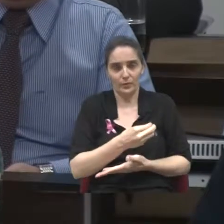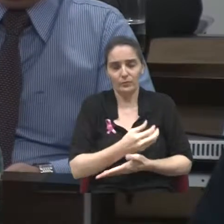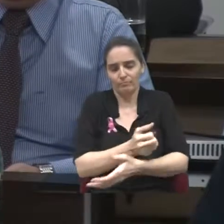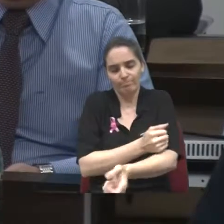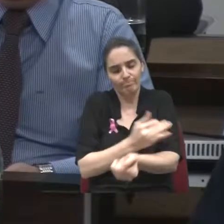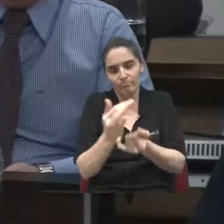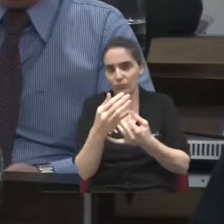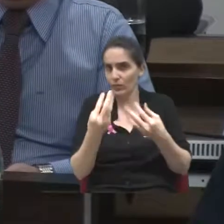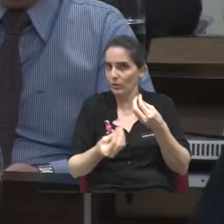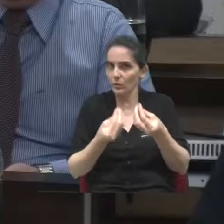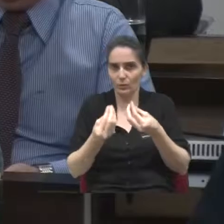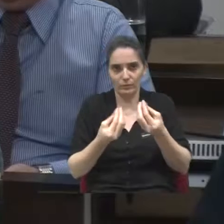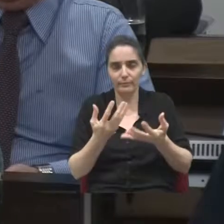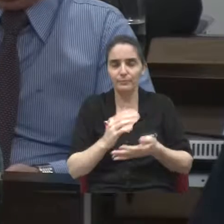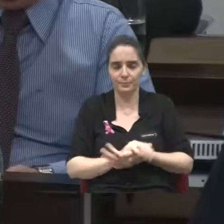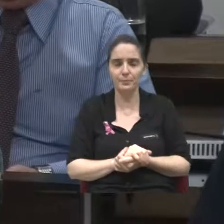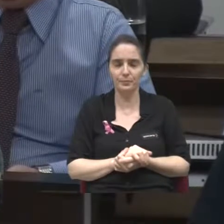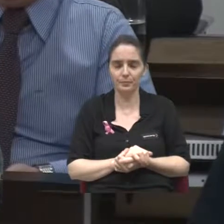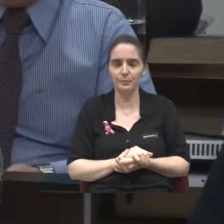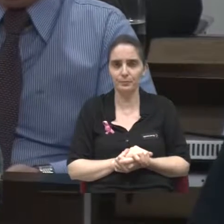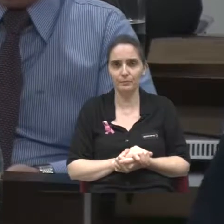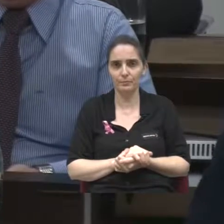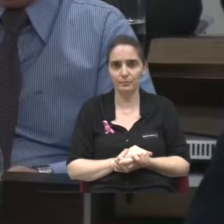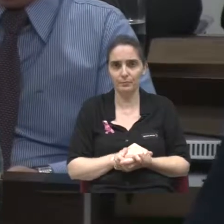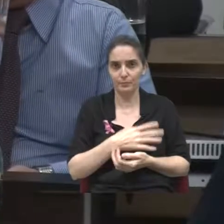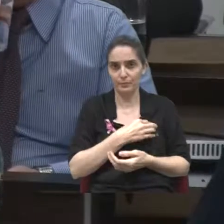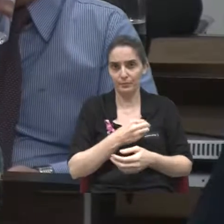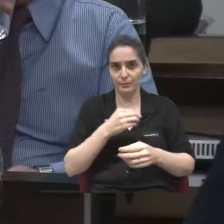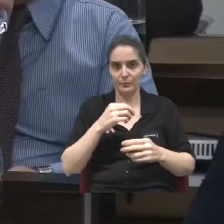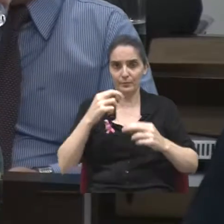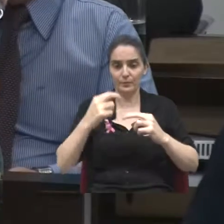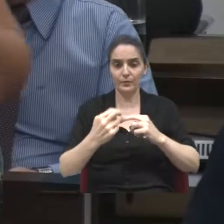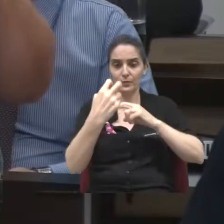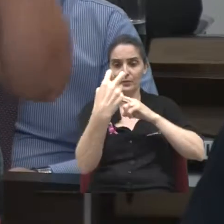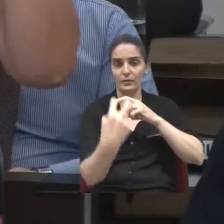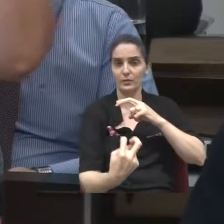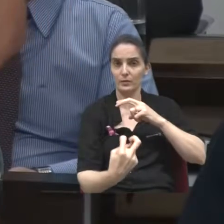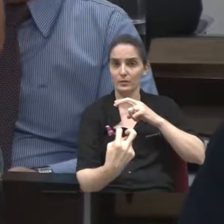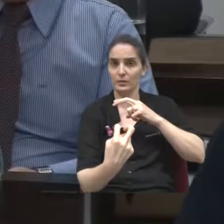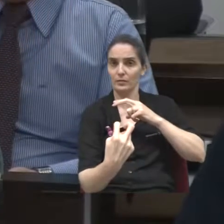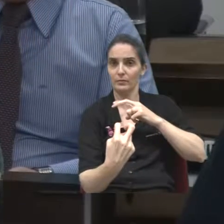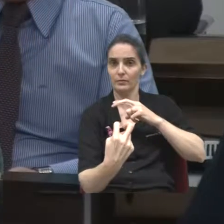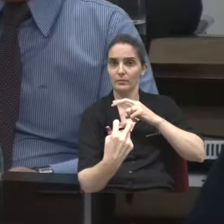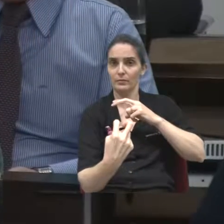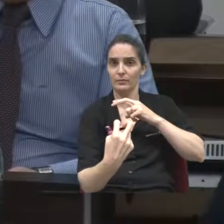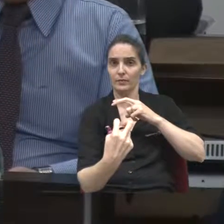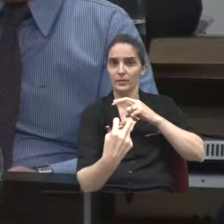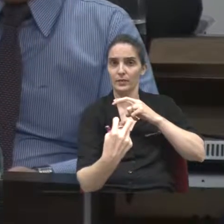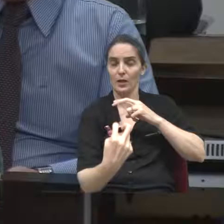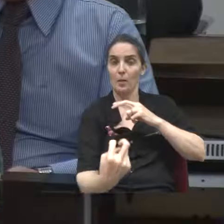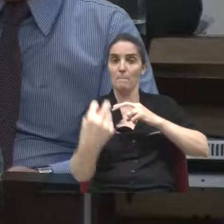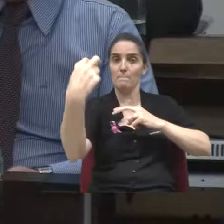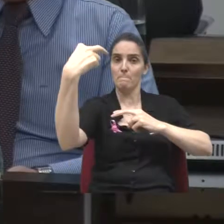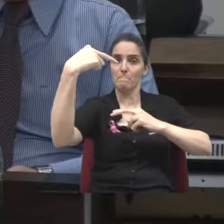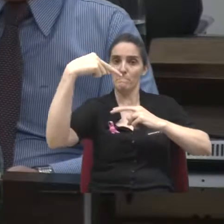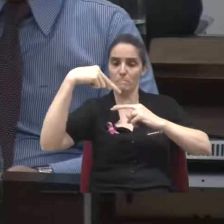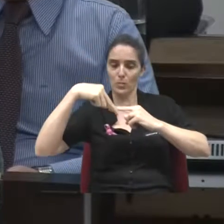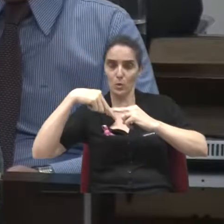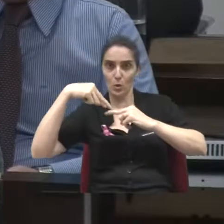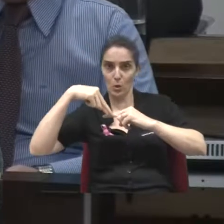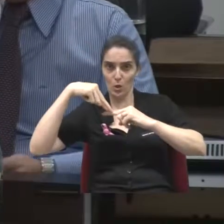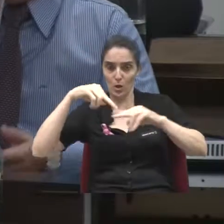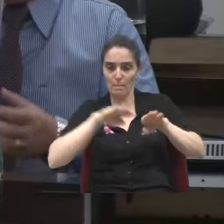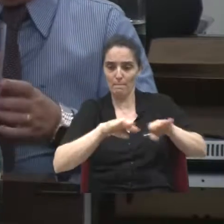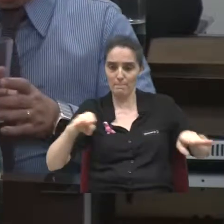A minha filha, que estava sentada do outro lado, Zé, ela pulou em cima da mesa, abriu